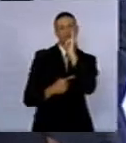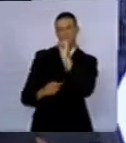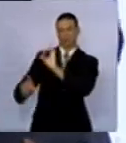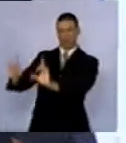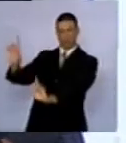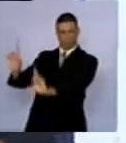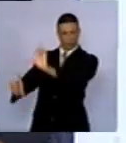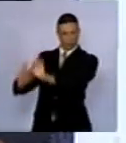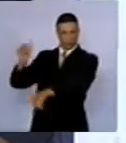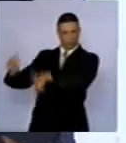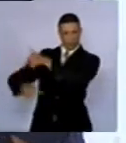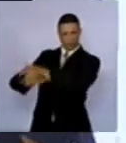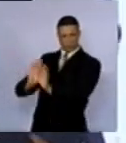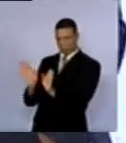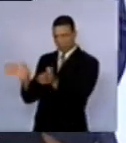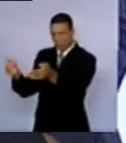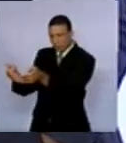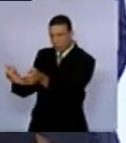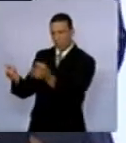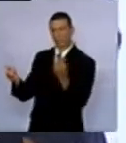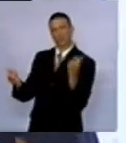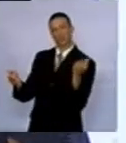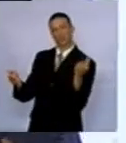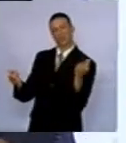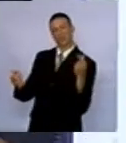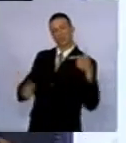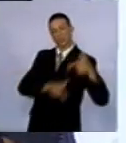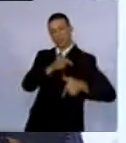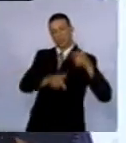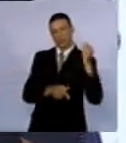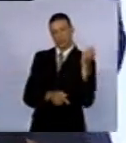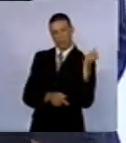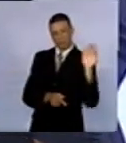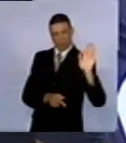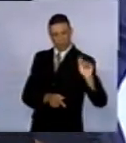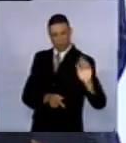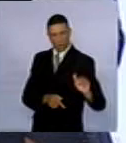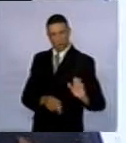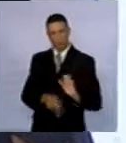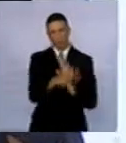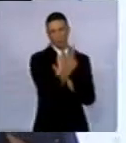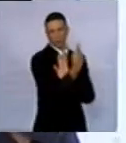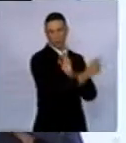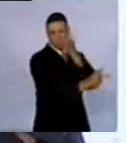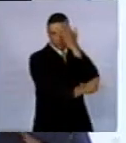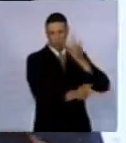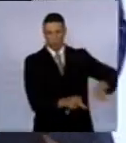condicionado, o que contribui para o barateamento desse serviço ao consumidor brasileiro.